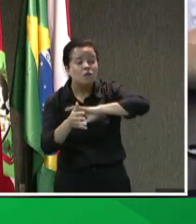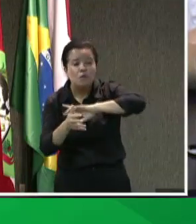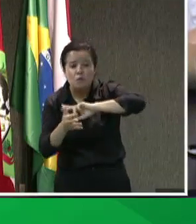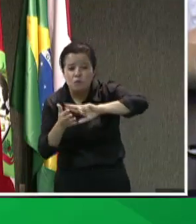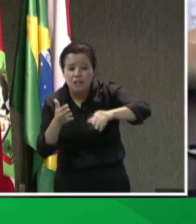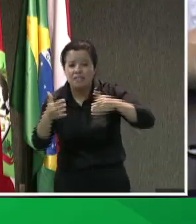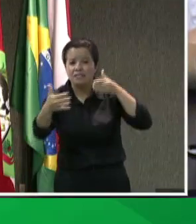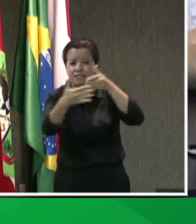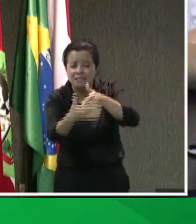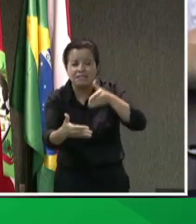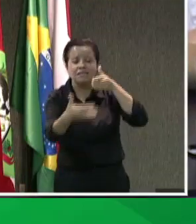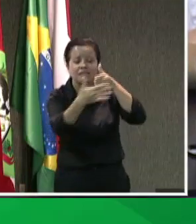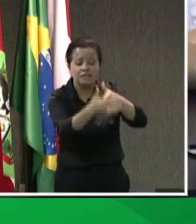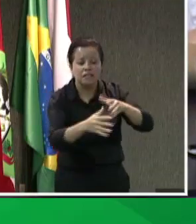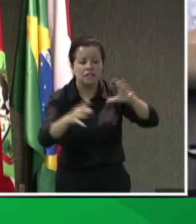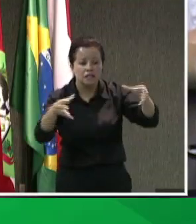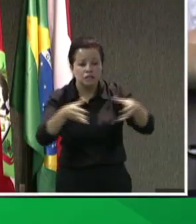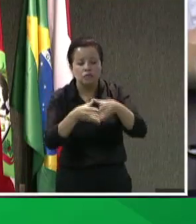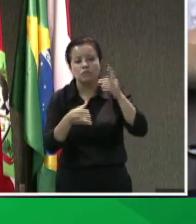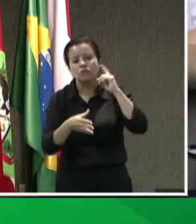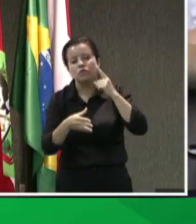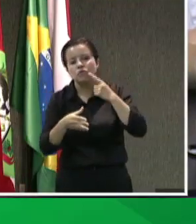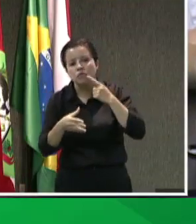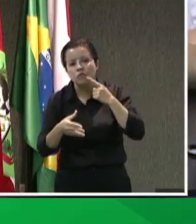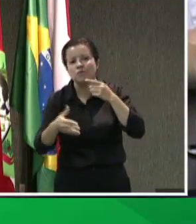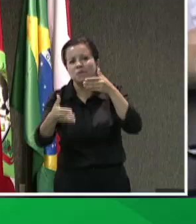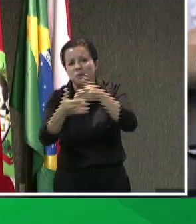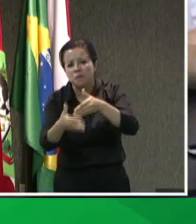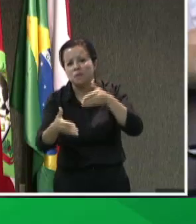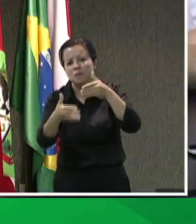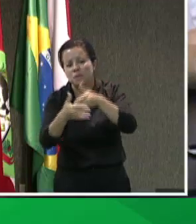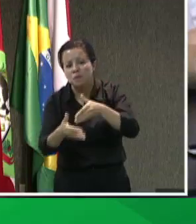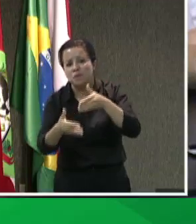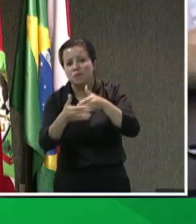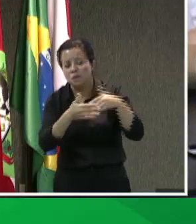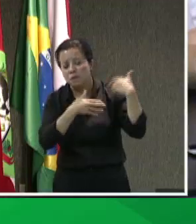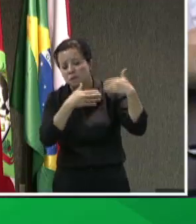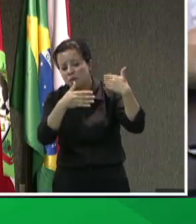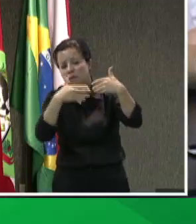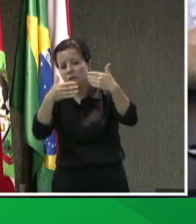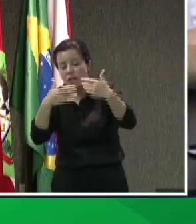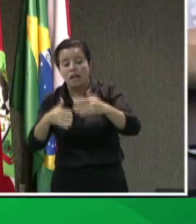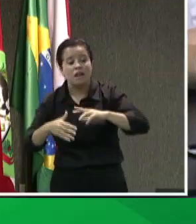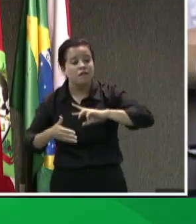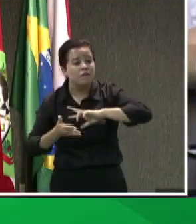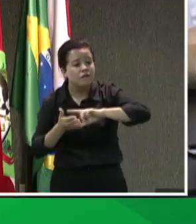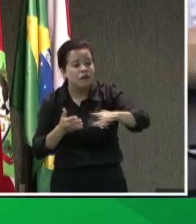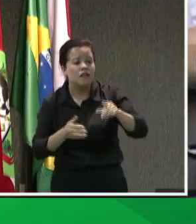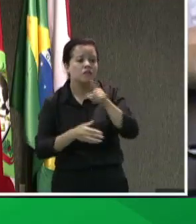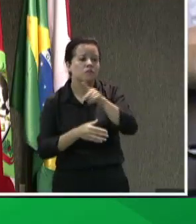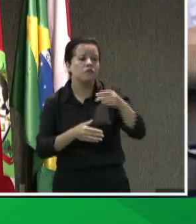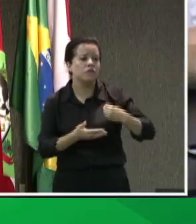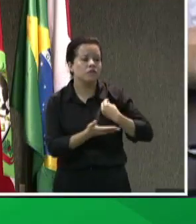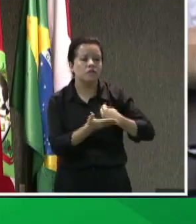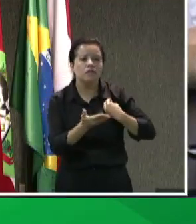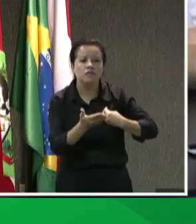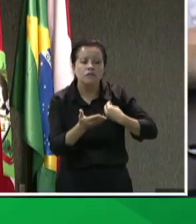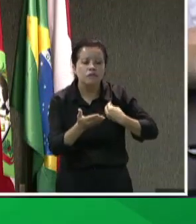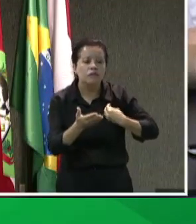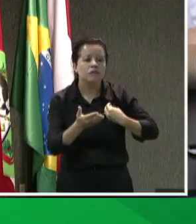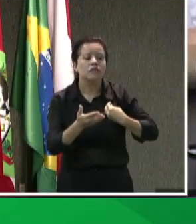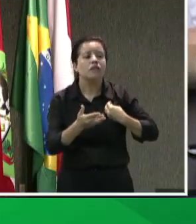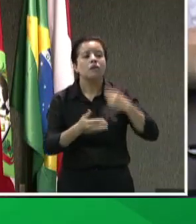a comunidade surda enfrenta. São vários professores aqui, com várias ideias, iniciativas, coisas simples de políticas públicas